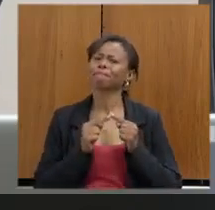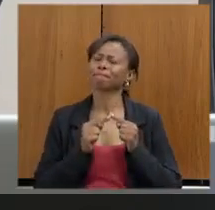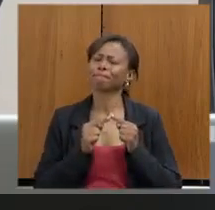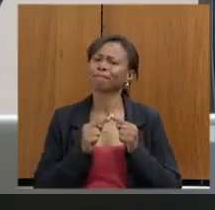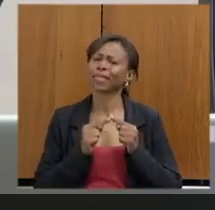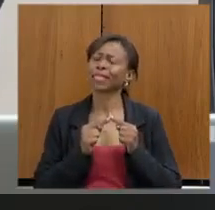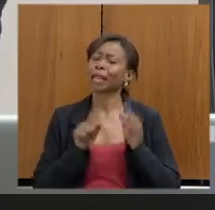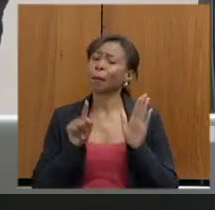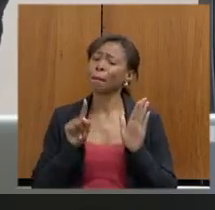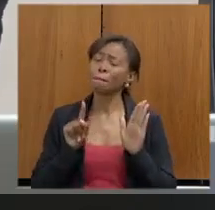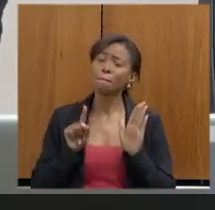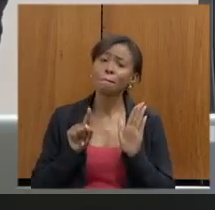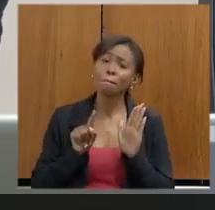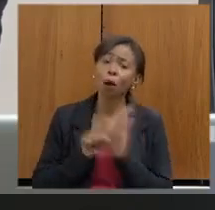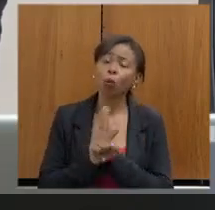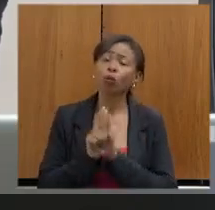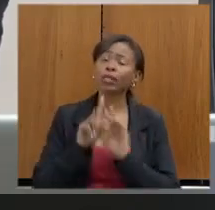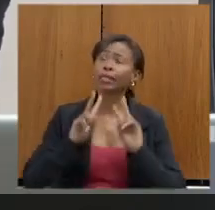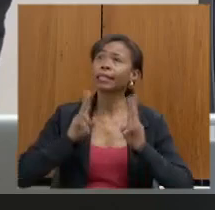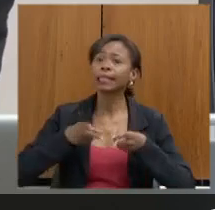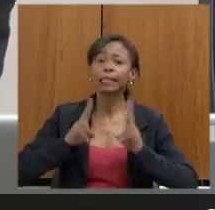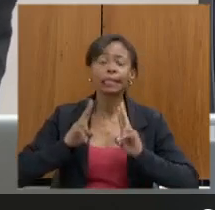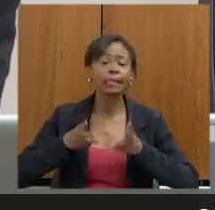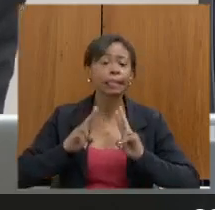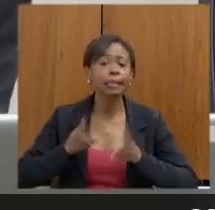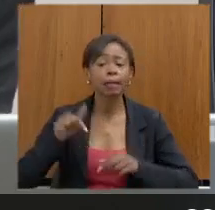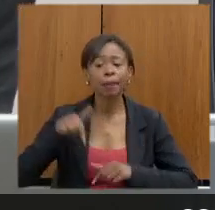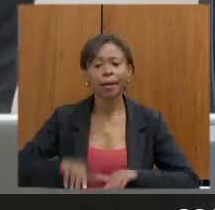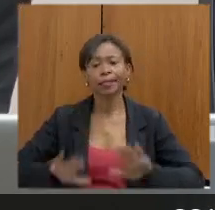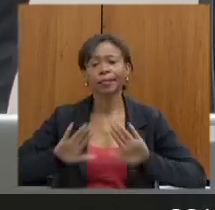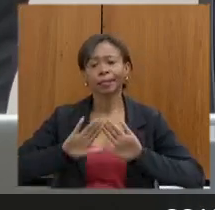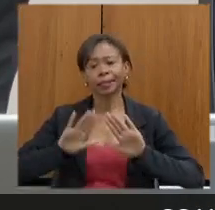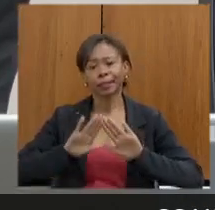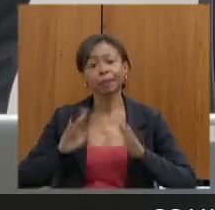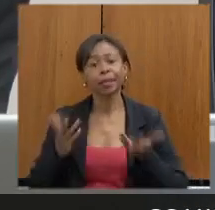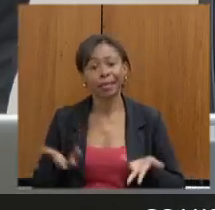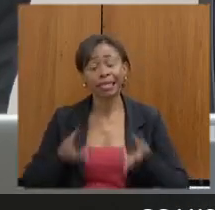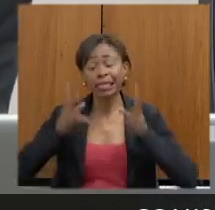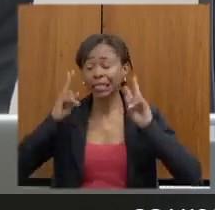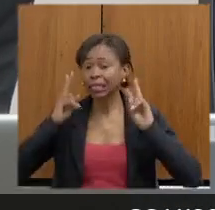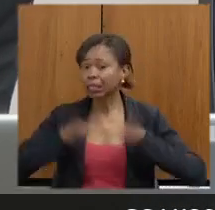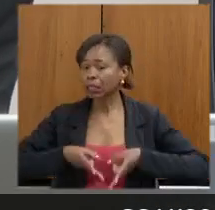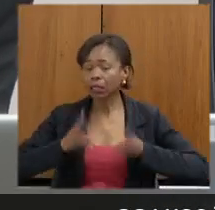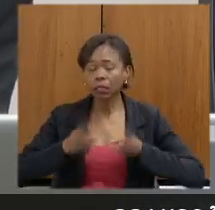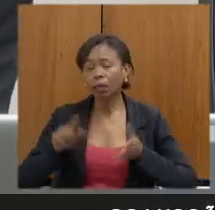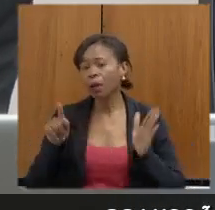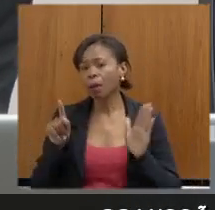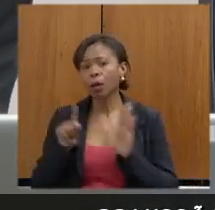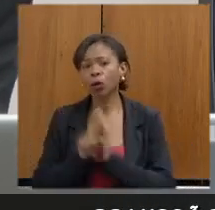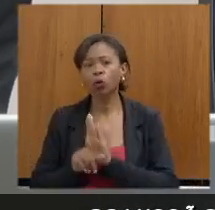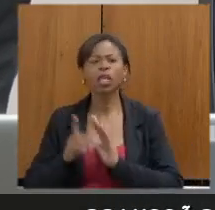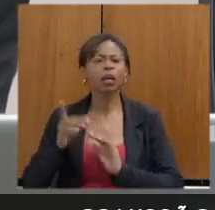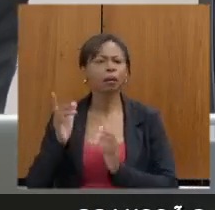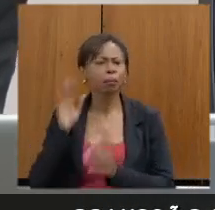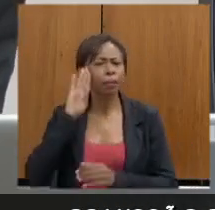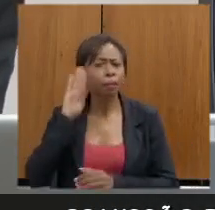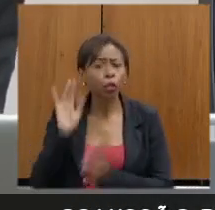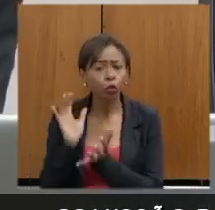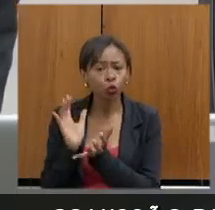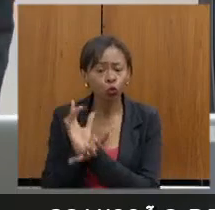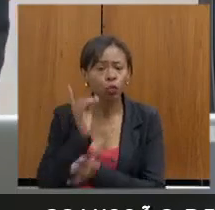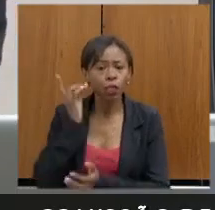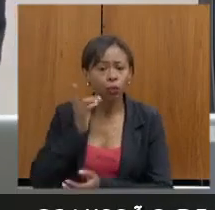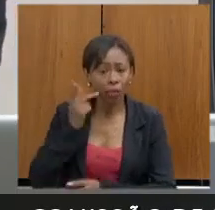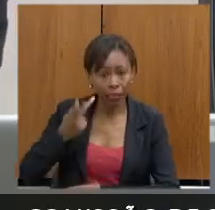que mais bate à porta dos nossos gabinetes então a pergunta que mais bate à porta dos nossos gabinetes pelo menos os deputados que compõem essa